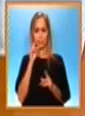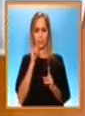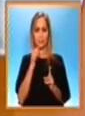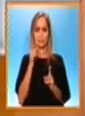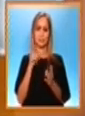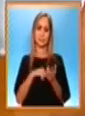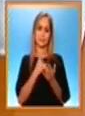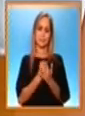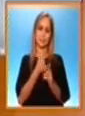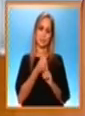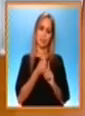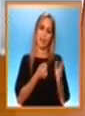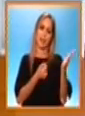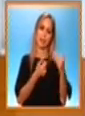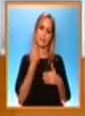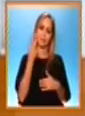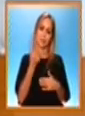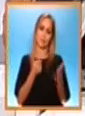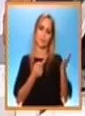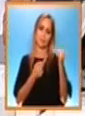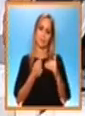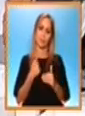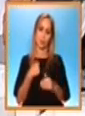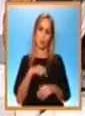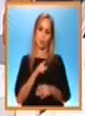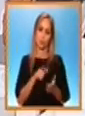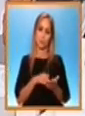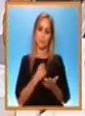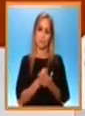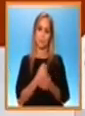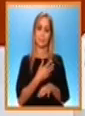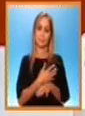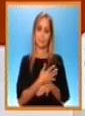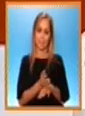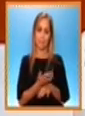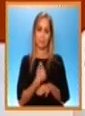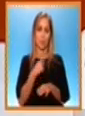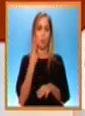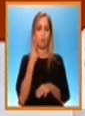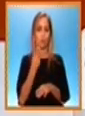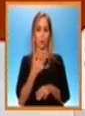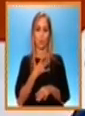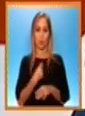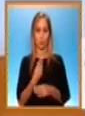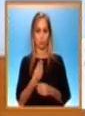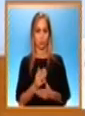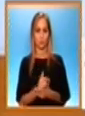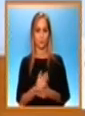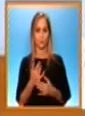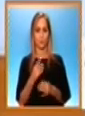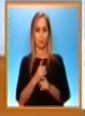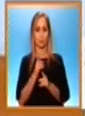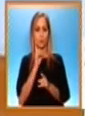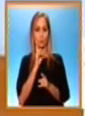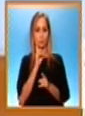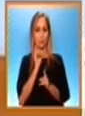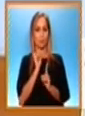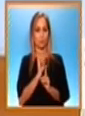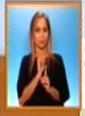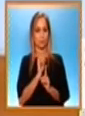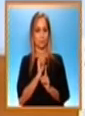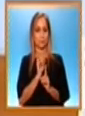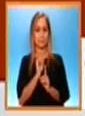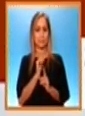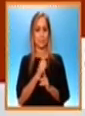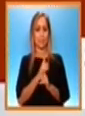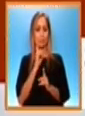desafiar-me. Anda lá ver, vais gostar. E na verdade vou sempre, acabo por sempre ir muito tarde, mas vou sempre e gosto sempre muito. É verdade, sim, senhora. Mas é porque é importante também para vocês. Epá, esse...